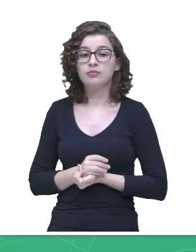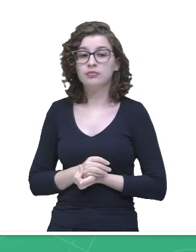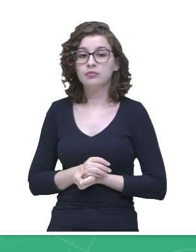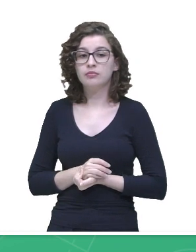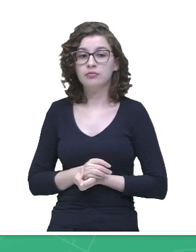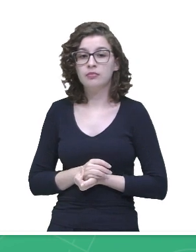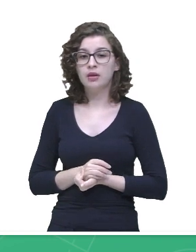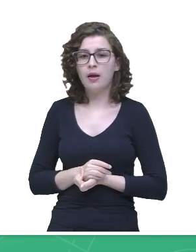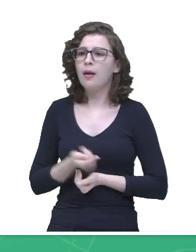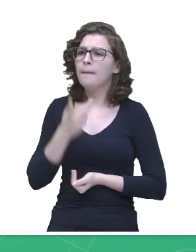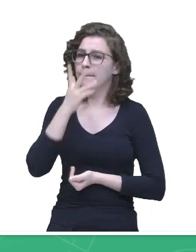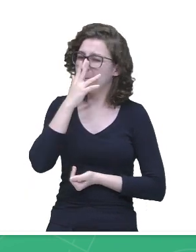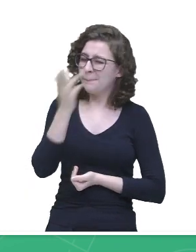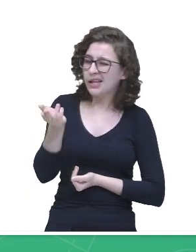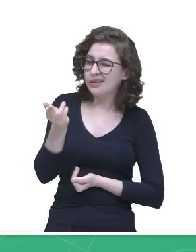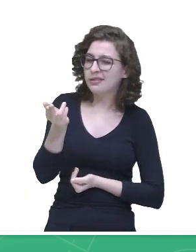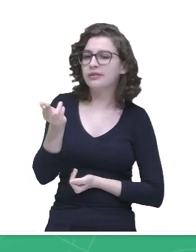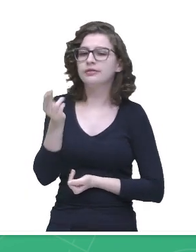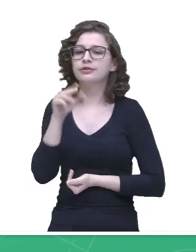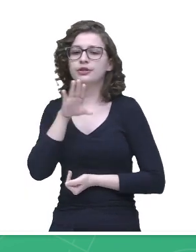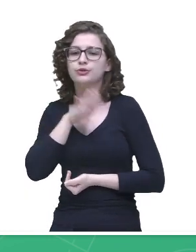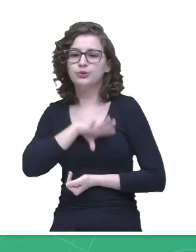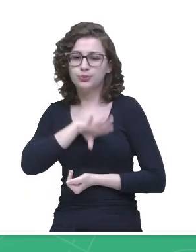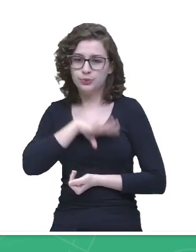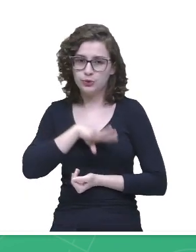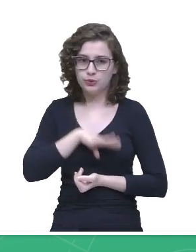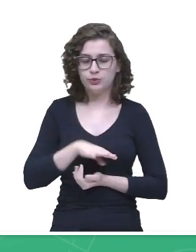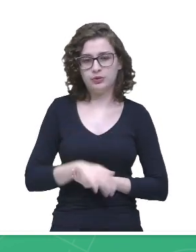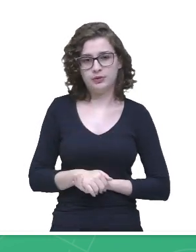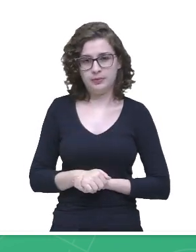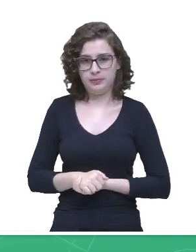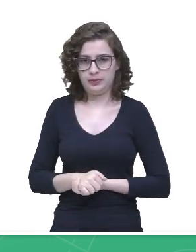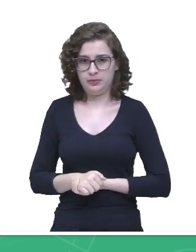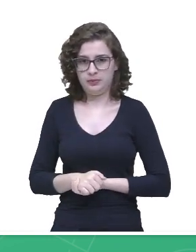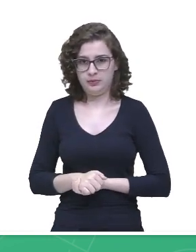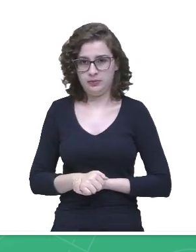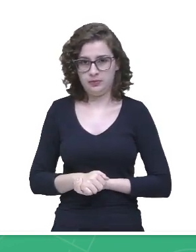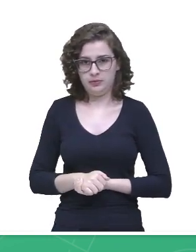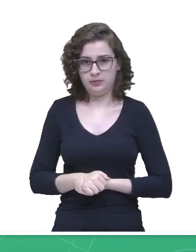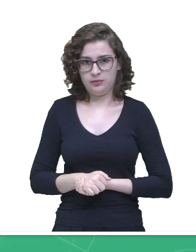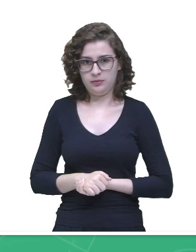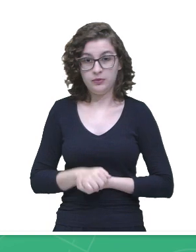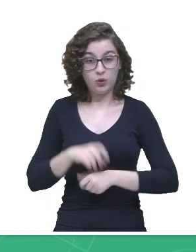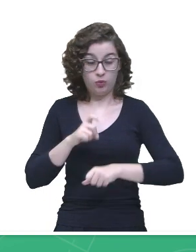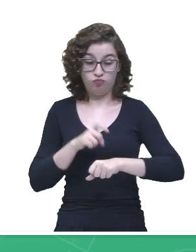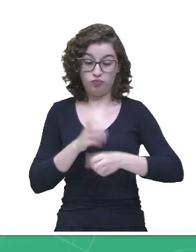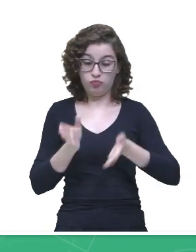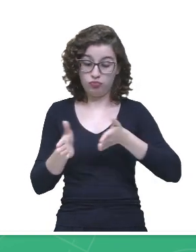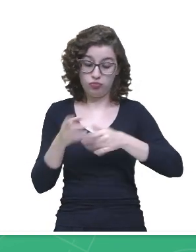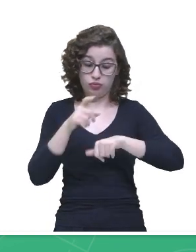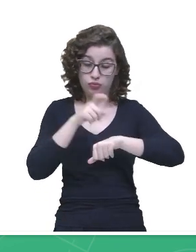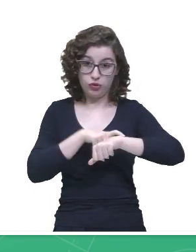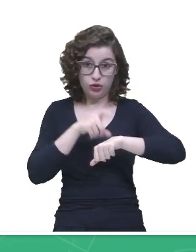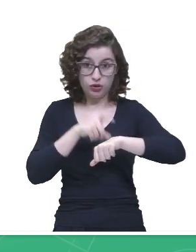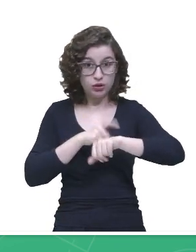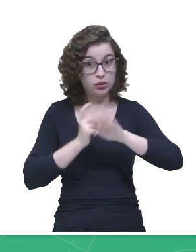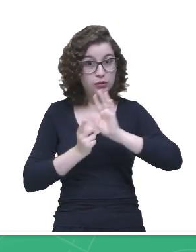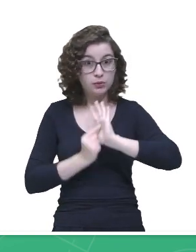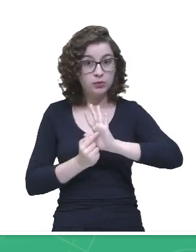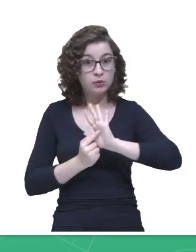um problema com isso, né? Vamos ver para que eles servem. Los marcadores temporales